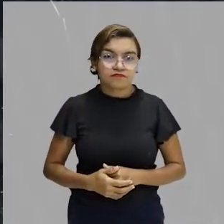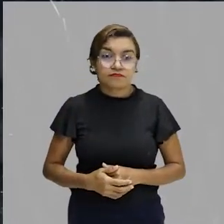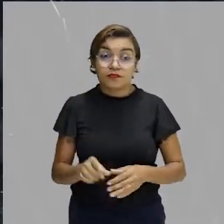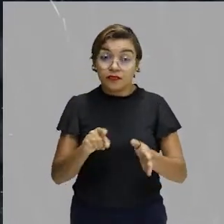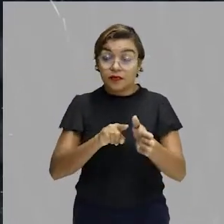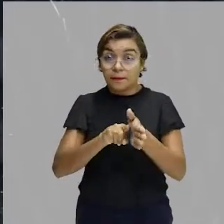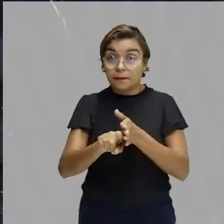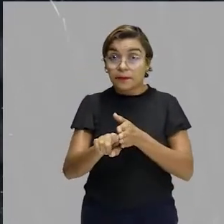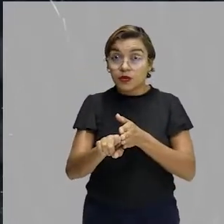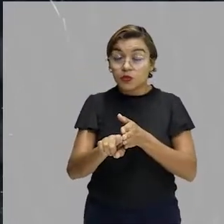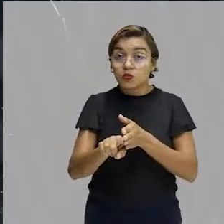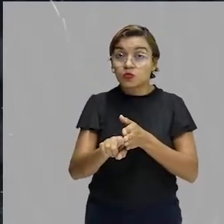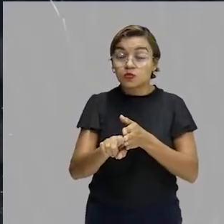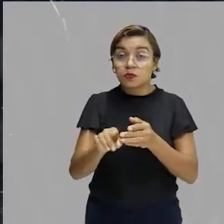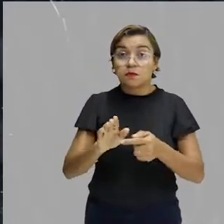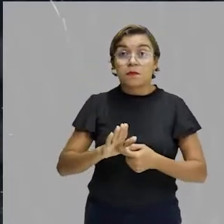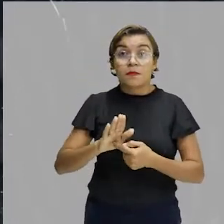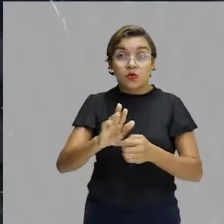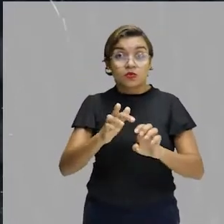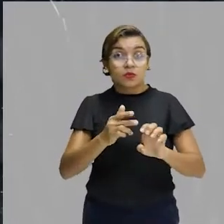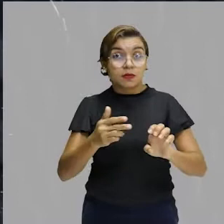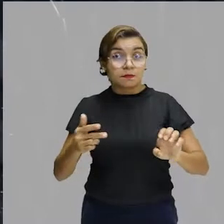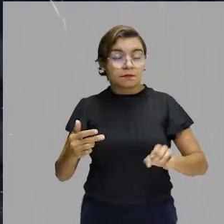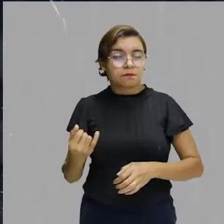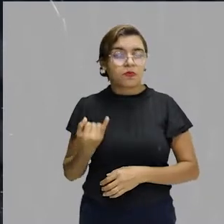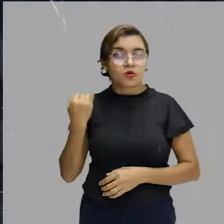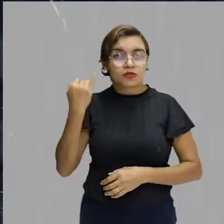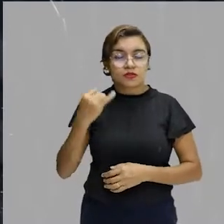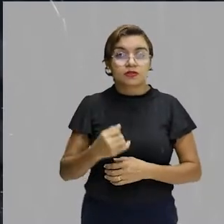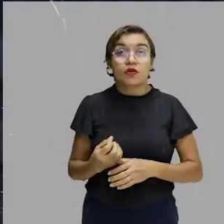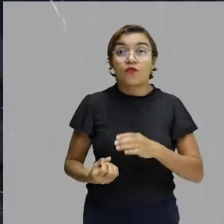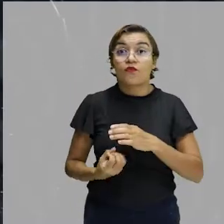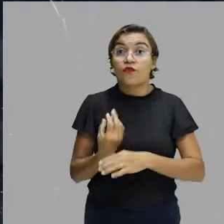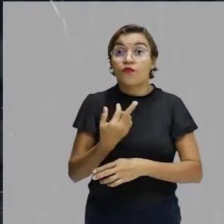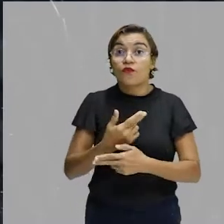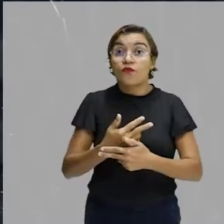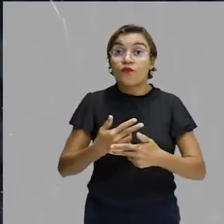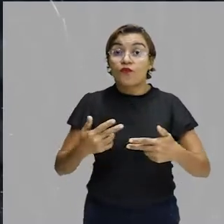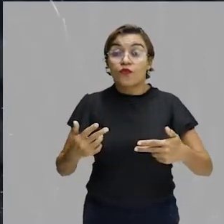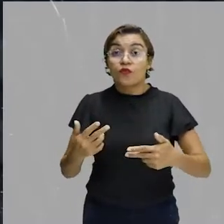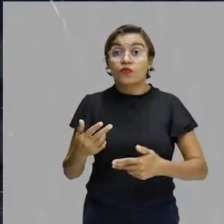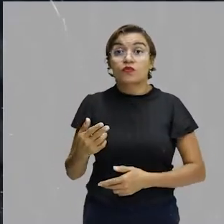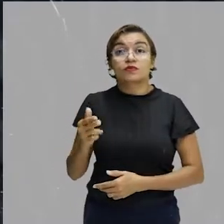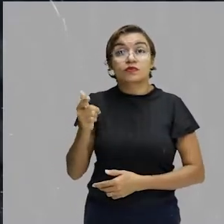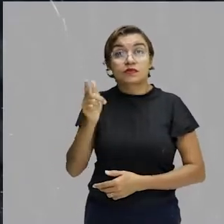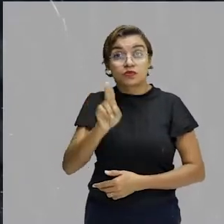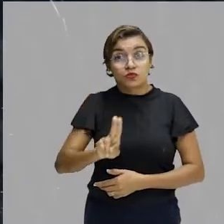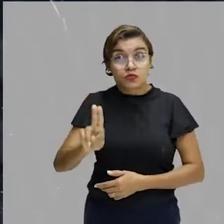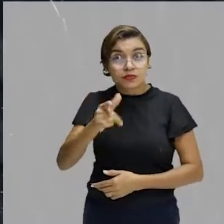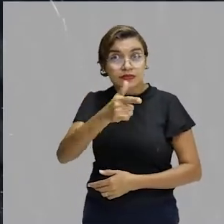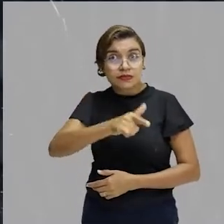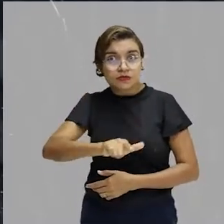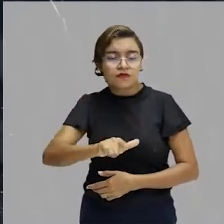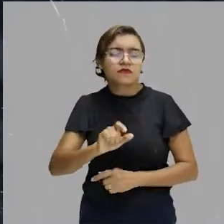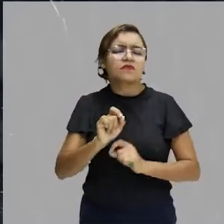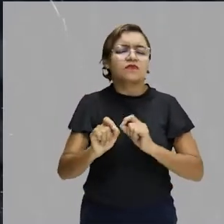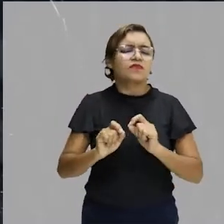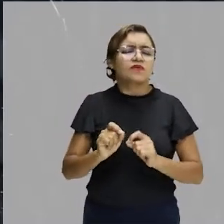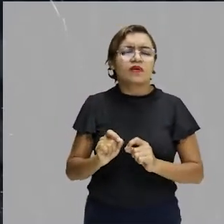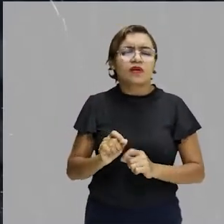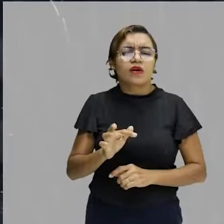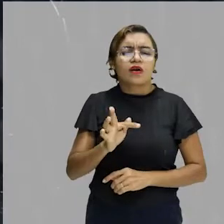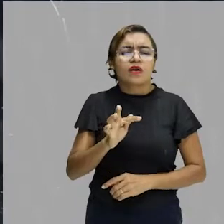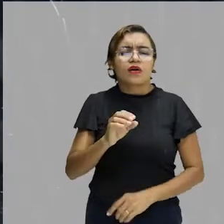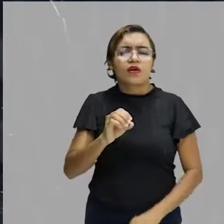questão, ela te citou um elemento muito importante. As fontes renováveis são muito importantes para o Brasil. Aí tu me pergunta, Marcos, o que é